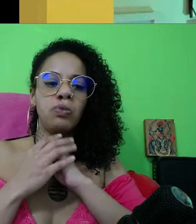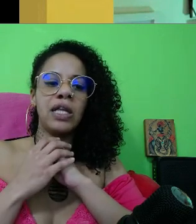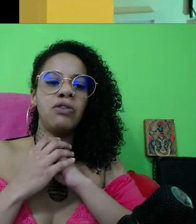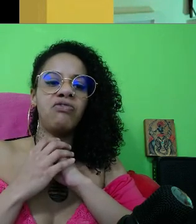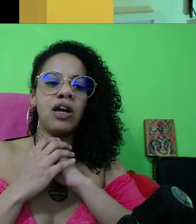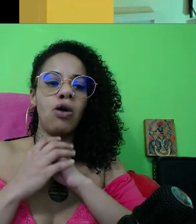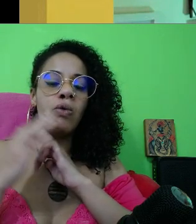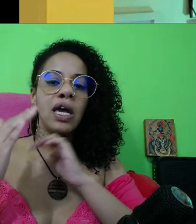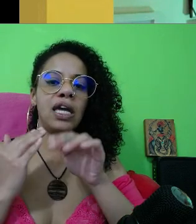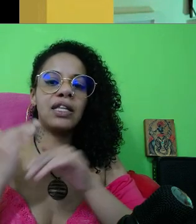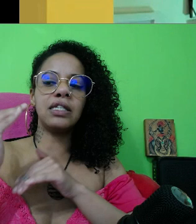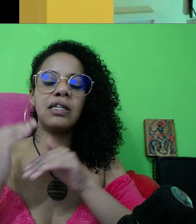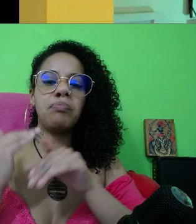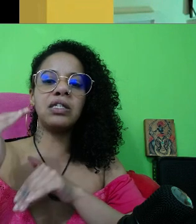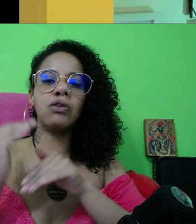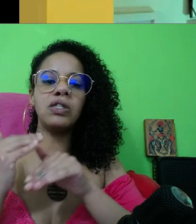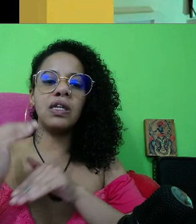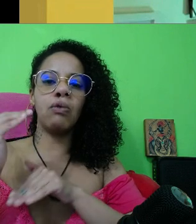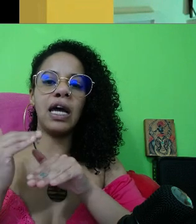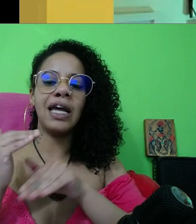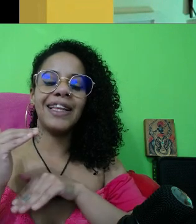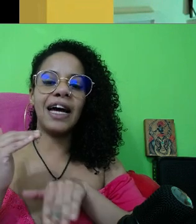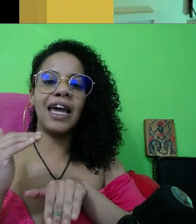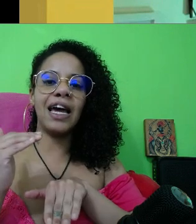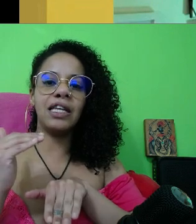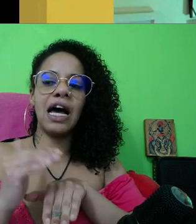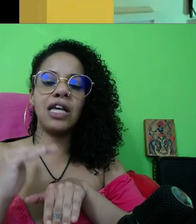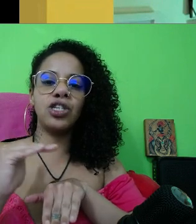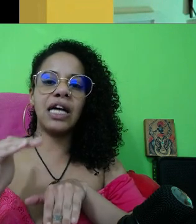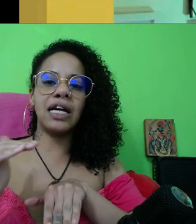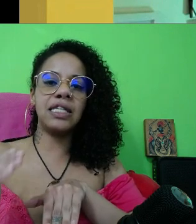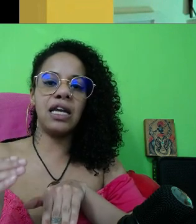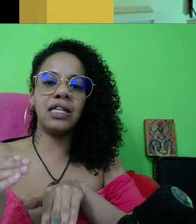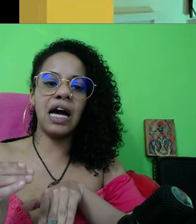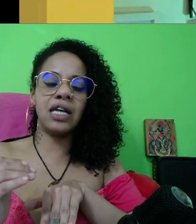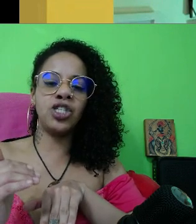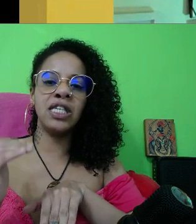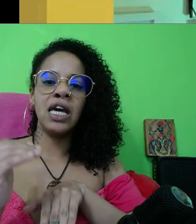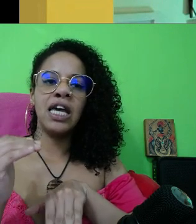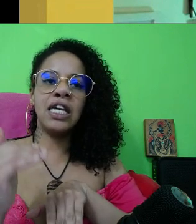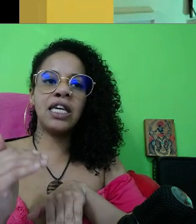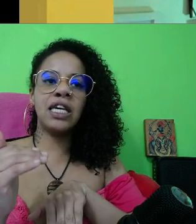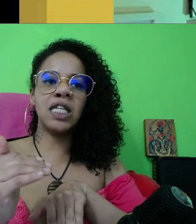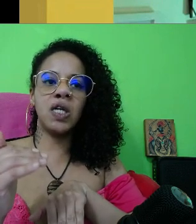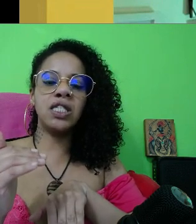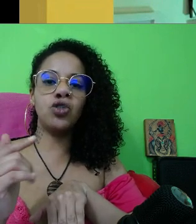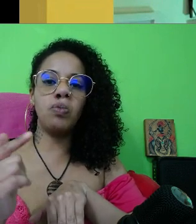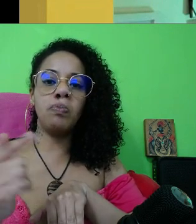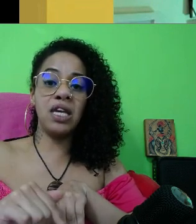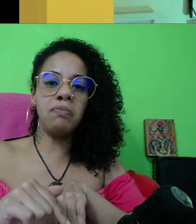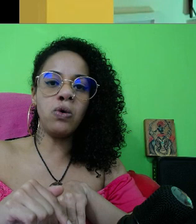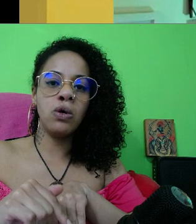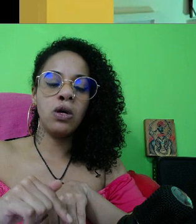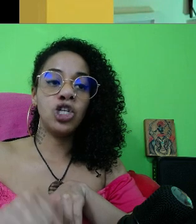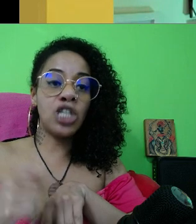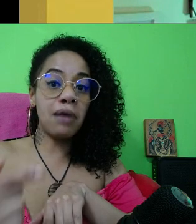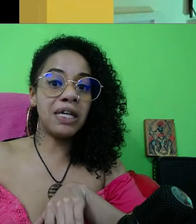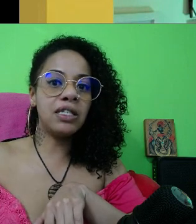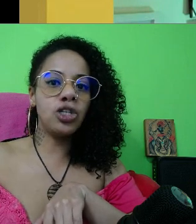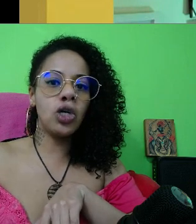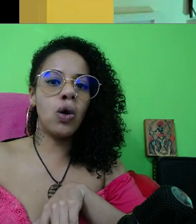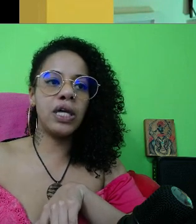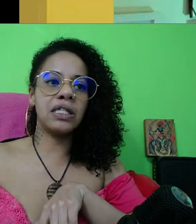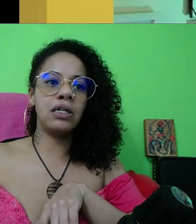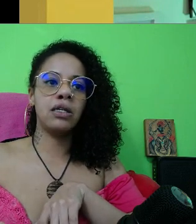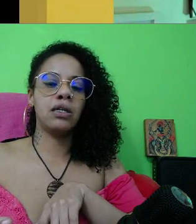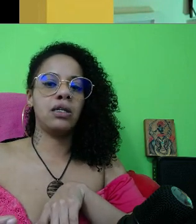pedindo moeda no farol e ter sempre essa noção né da realidade das realidades e que às vezes o mínimo gera